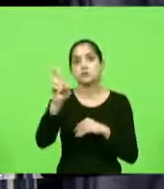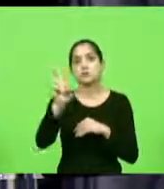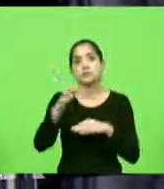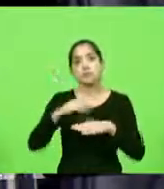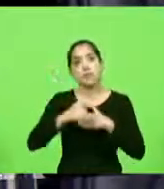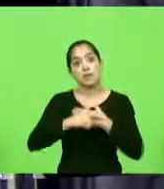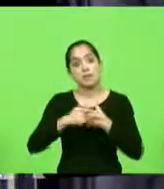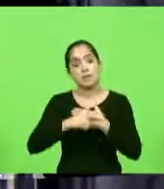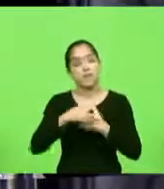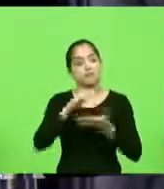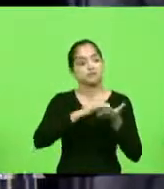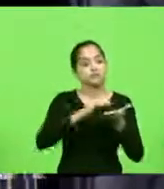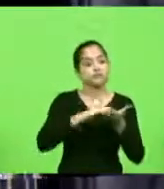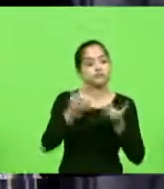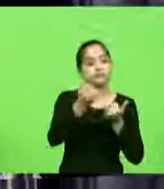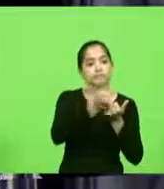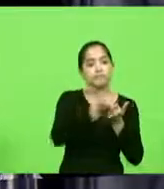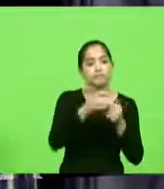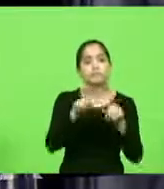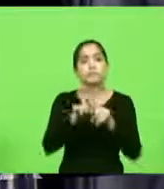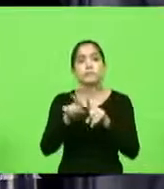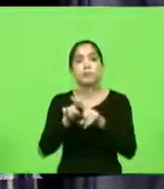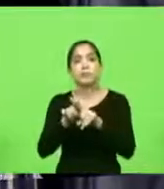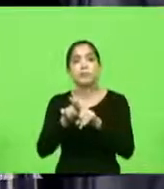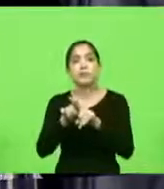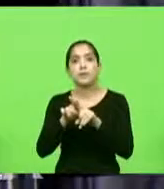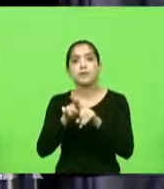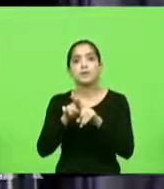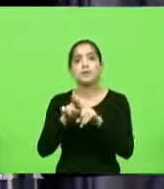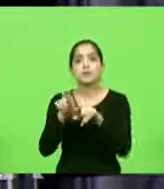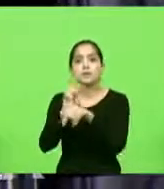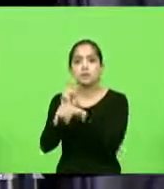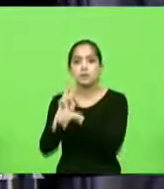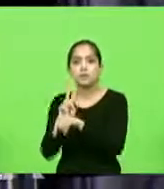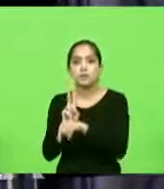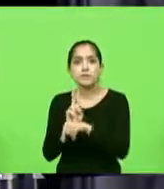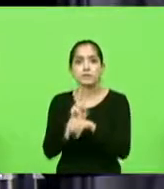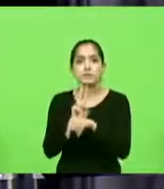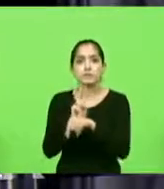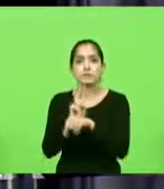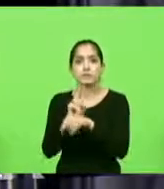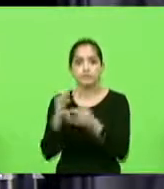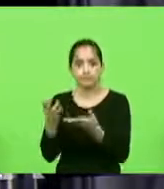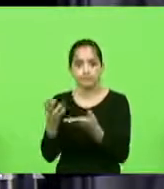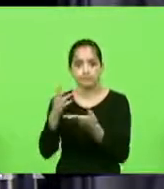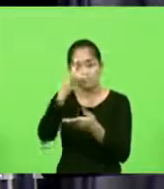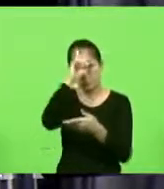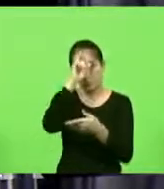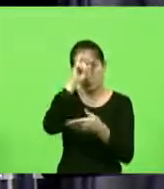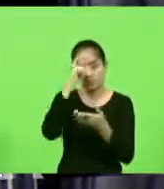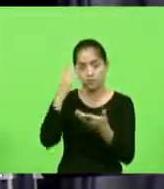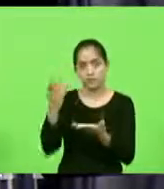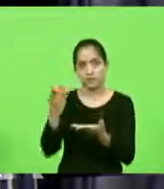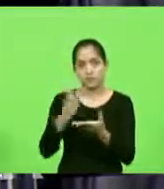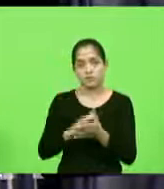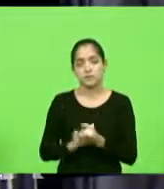além de secretário adjunto, de supervisor dos hospitais.